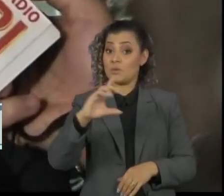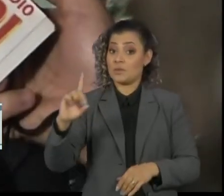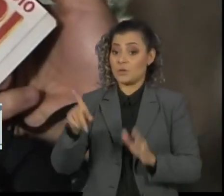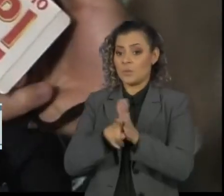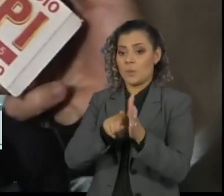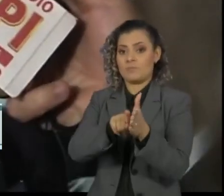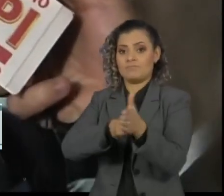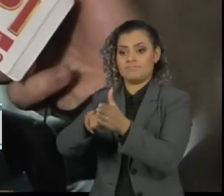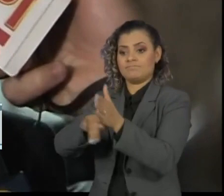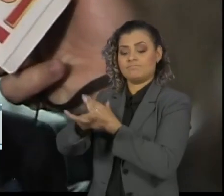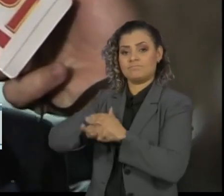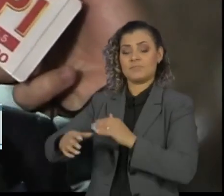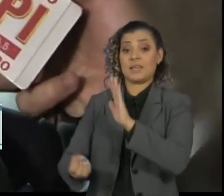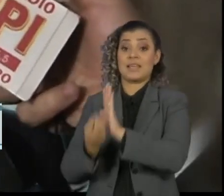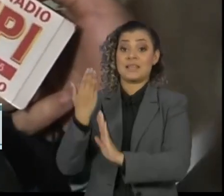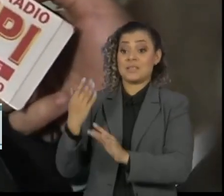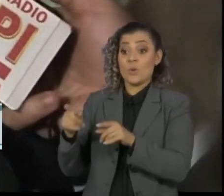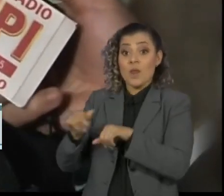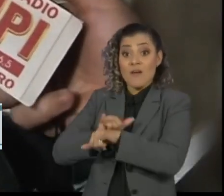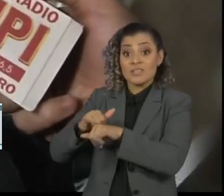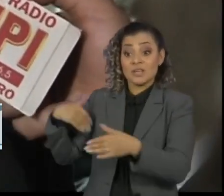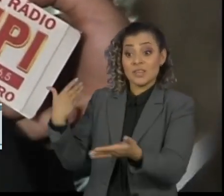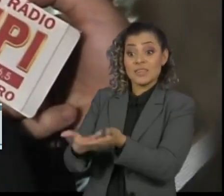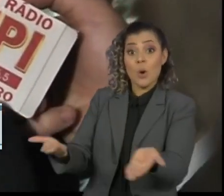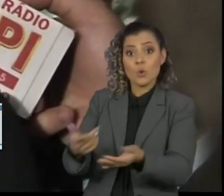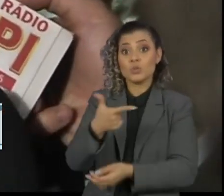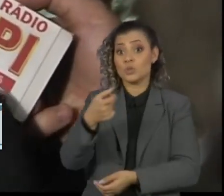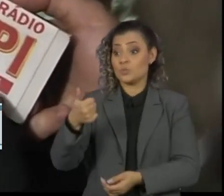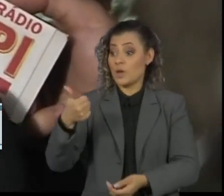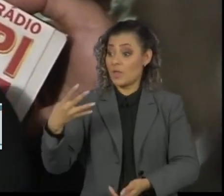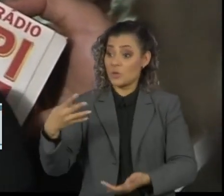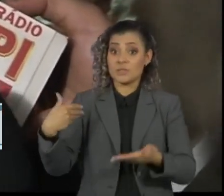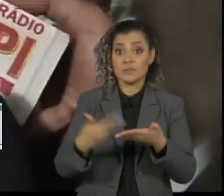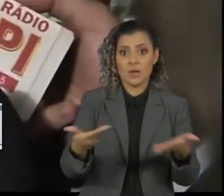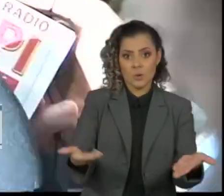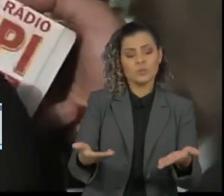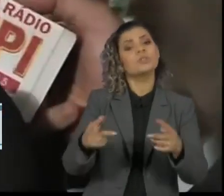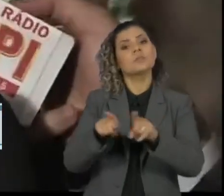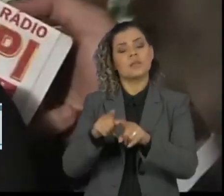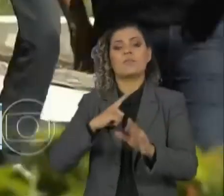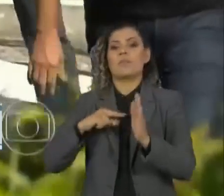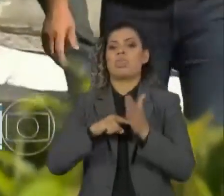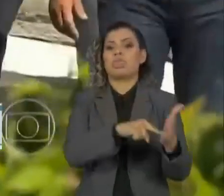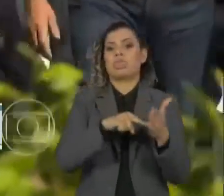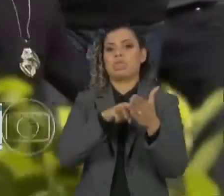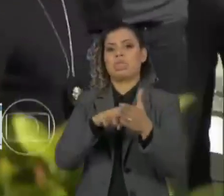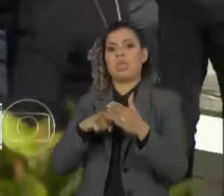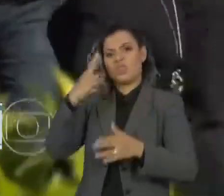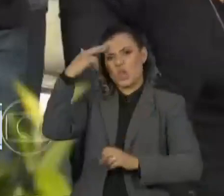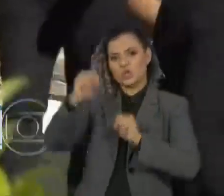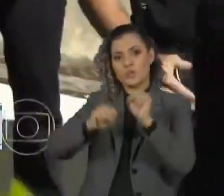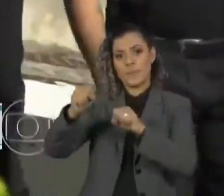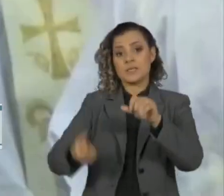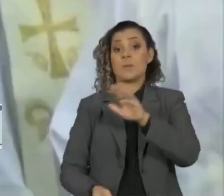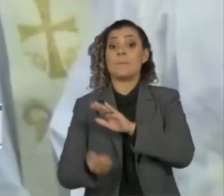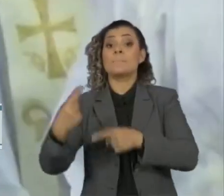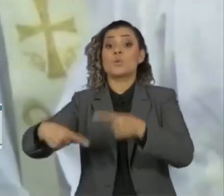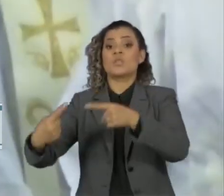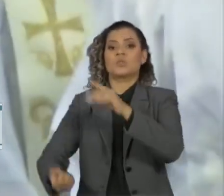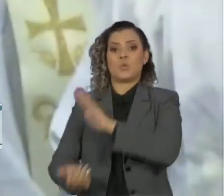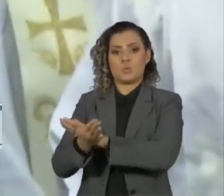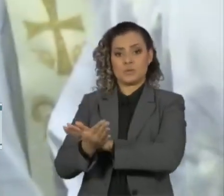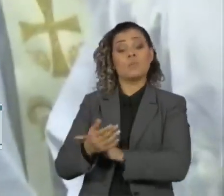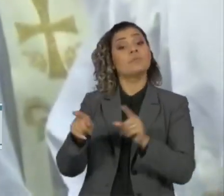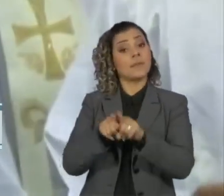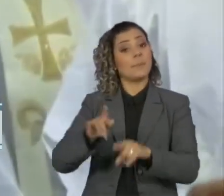de investigadores desde a criação da operação, em 2014, Dallagnol assinou diversas denúncias contra empresários e políticos. Entre